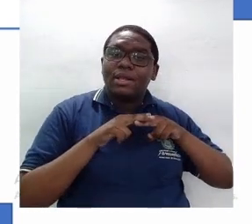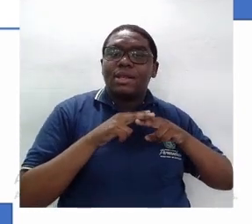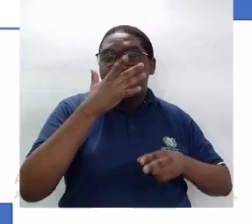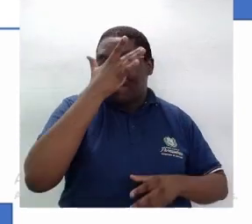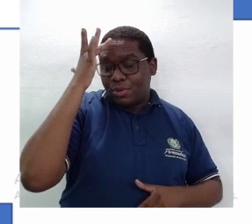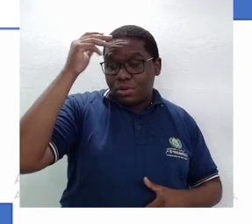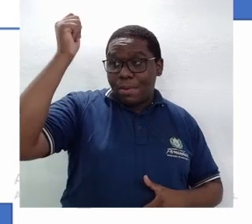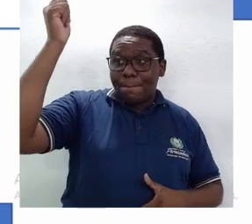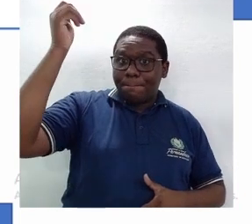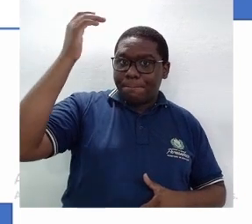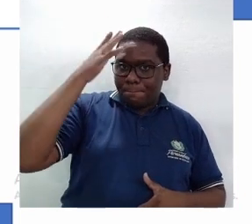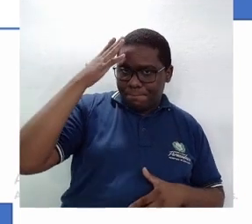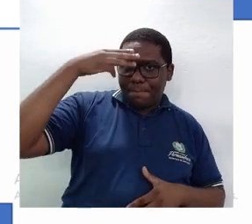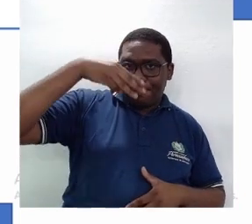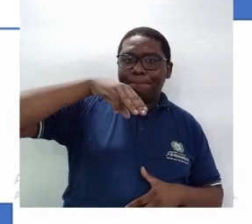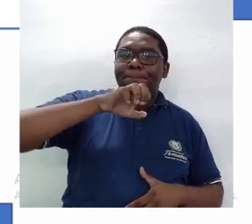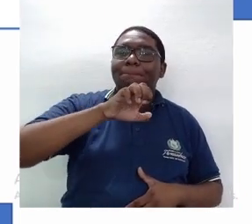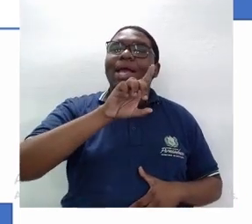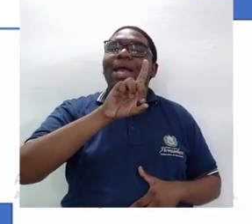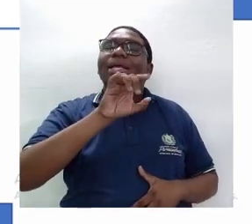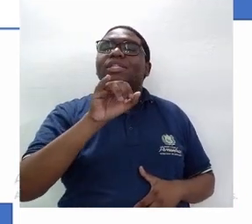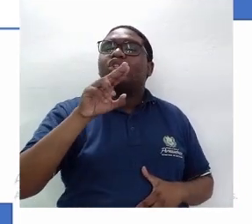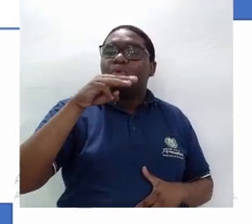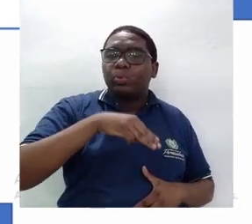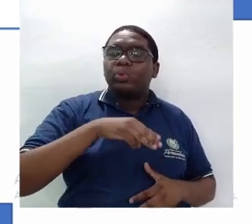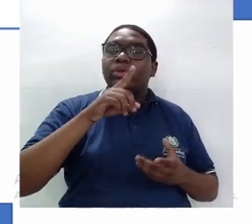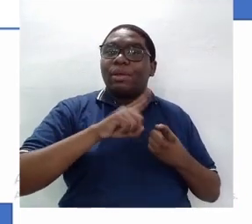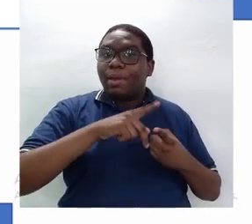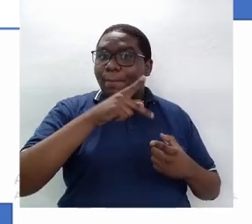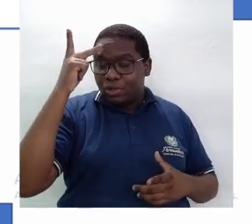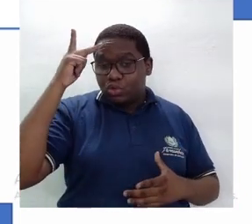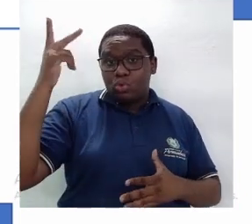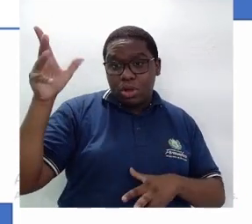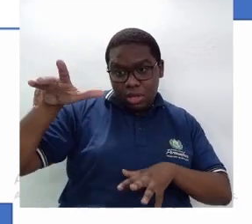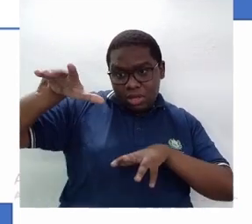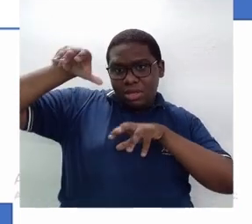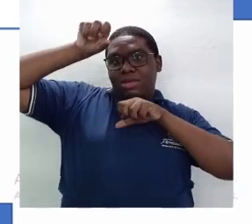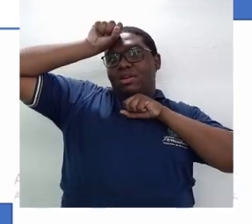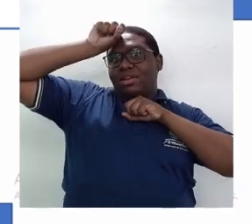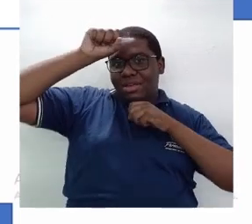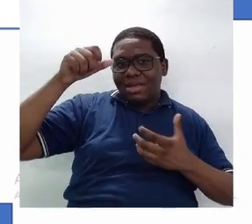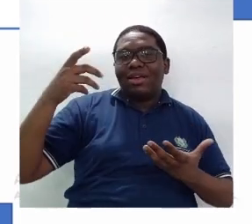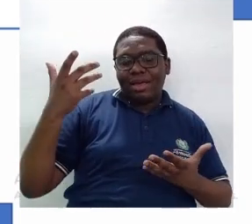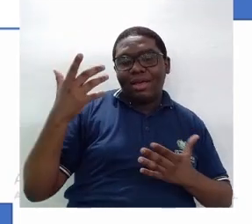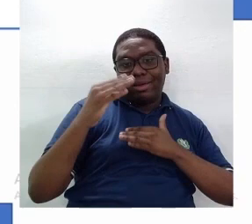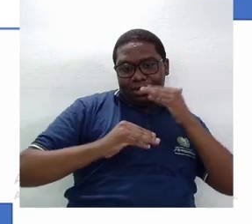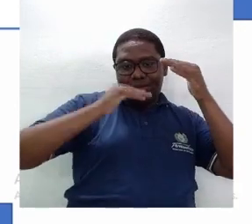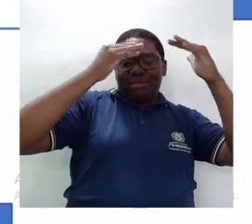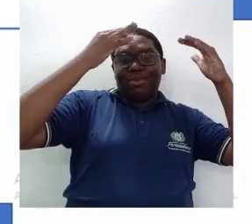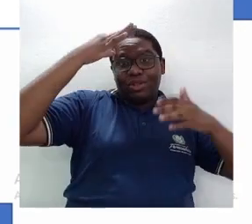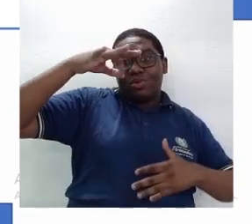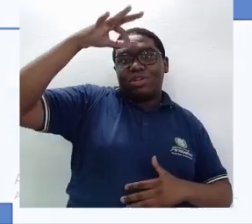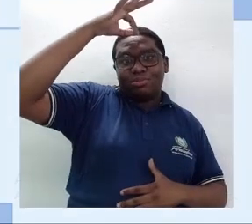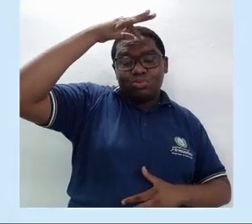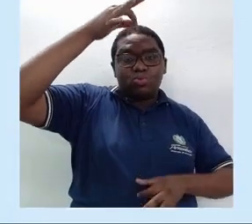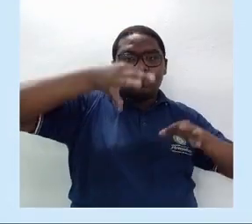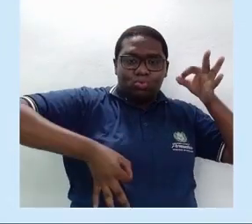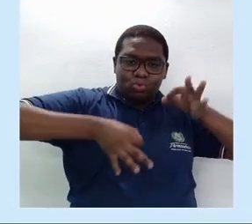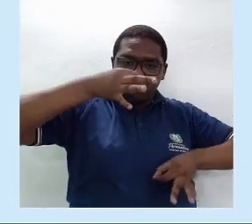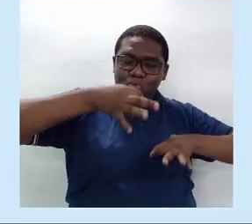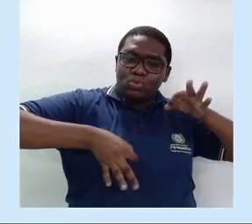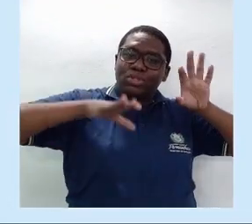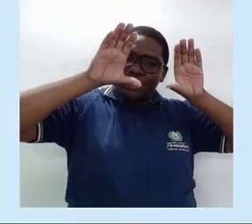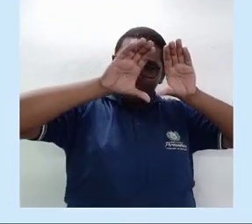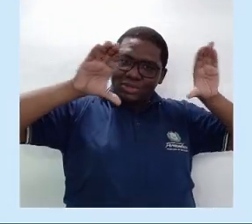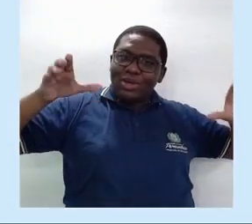médiuns e na reencarnação como um processo de crescimento espiritual e justiça divina. Esses